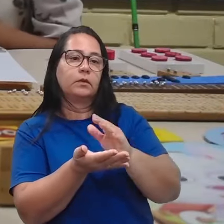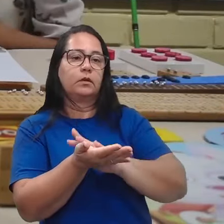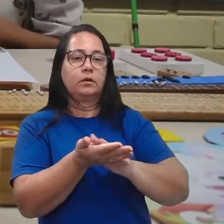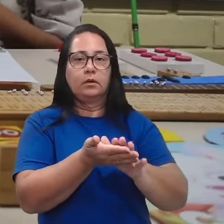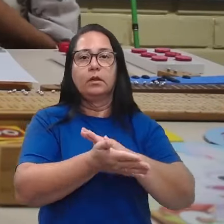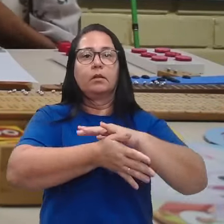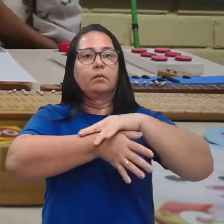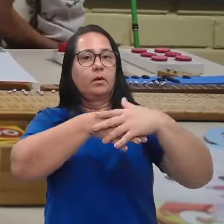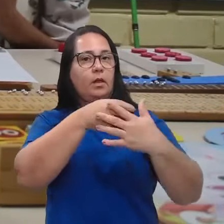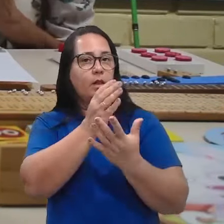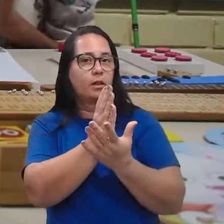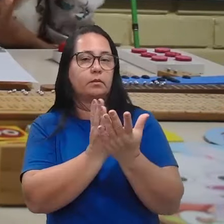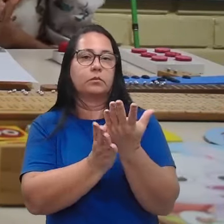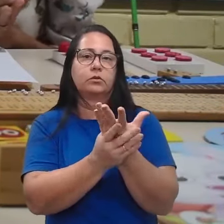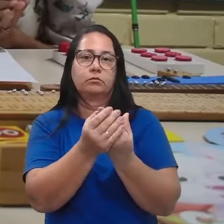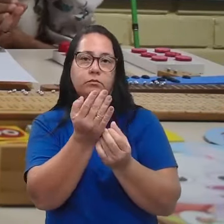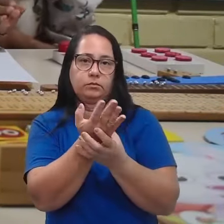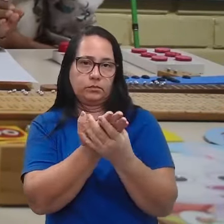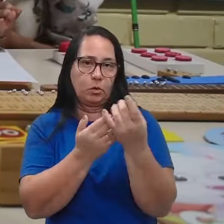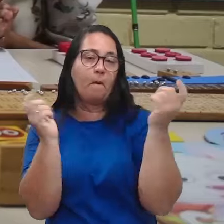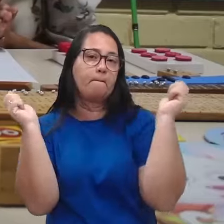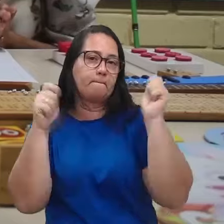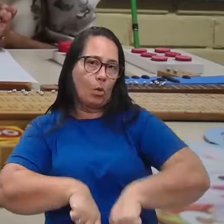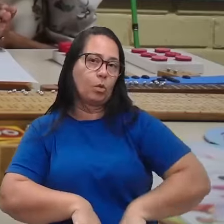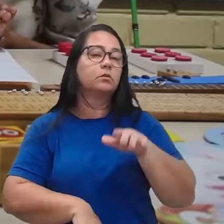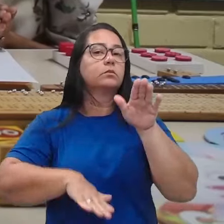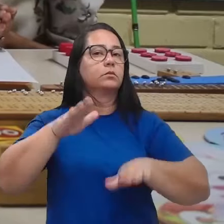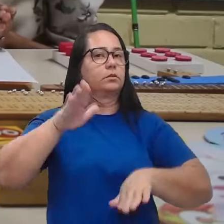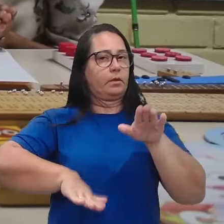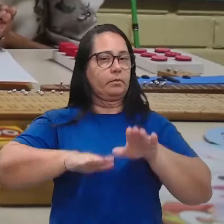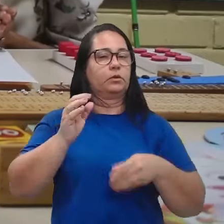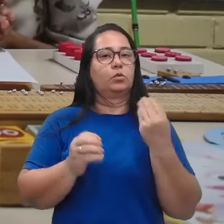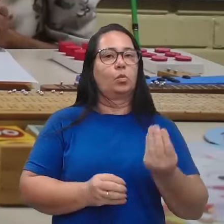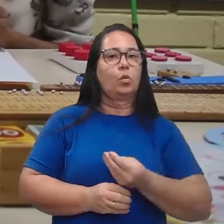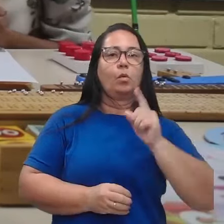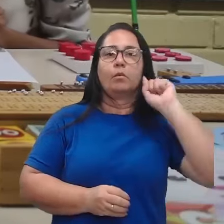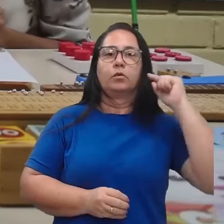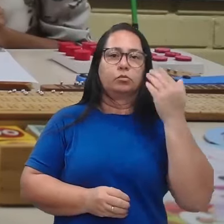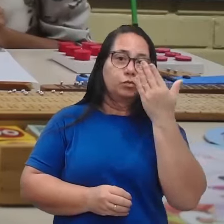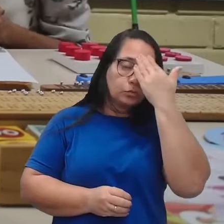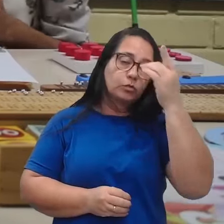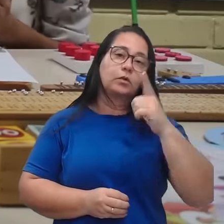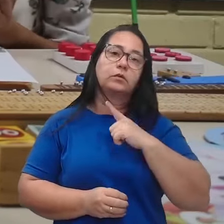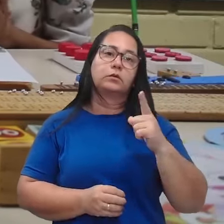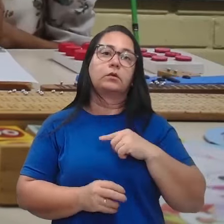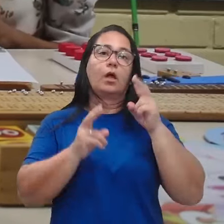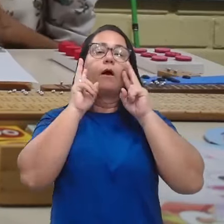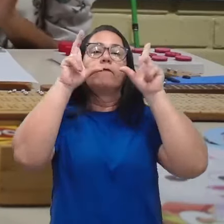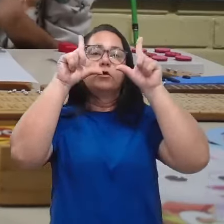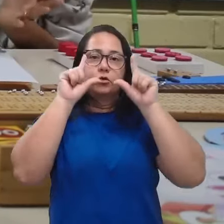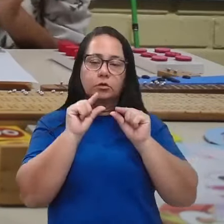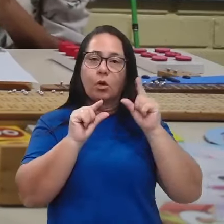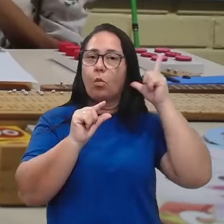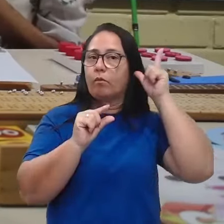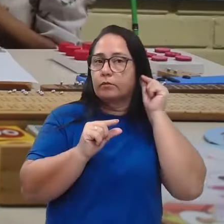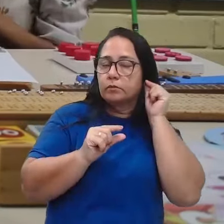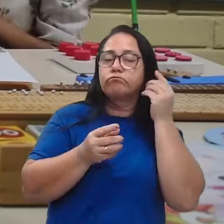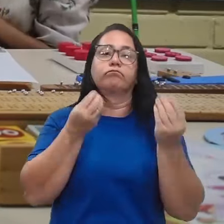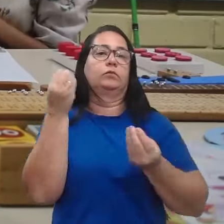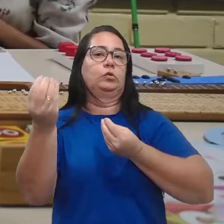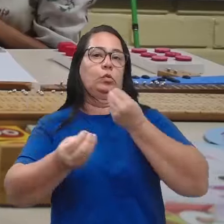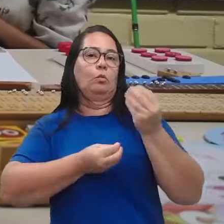a Libra Estátil. Dependendo da forma como está o surdo cego, se ele tem a baixa visão, a baixa audição, se a